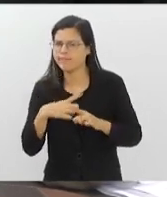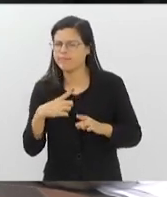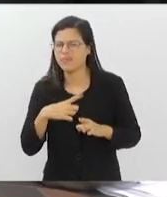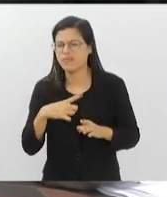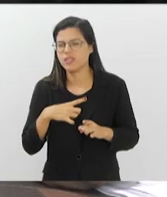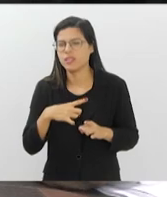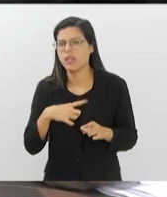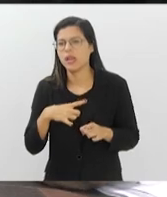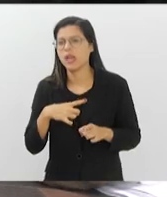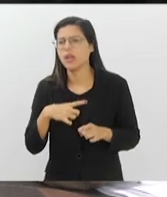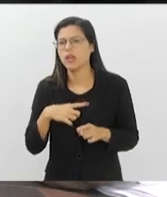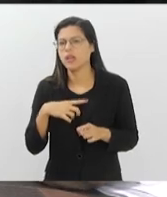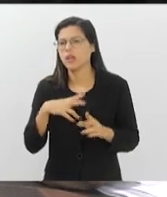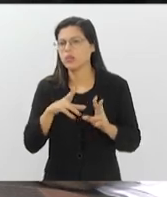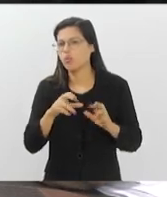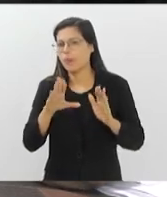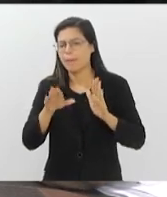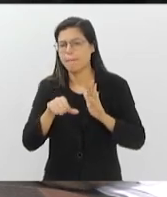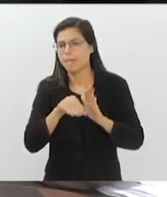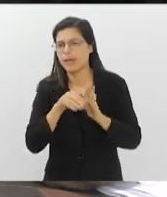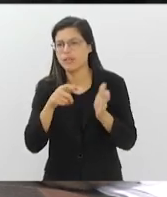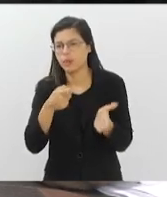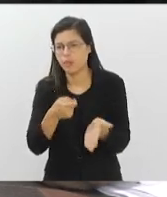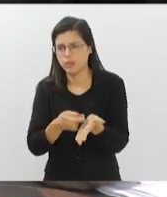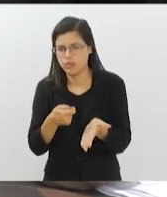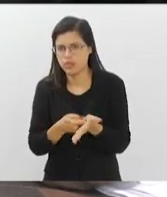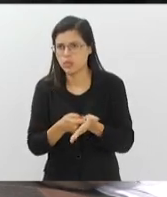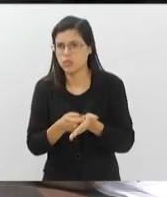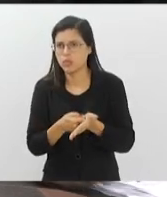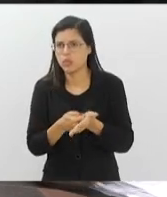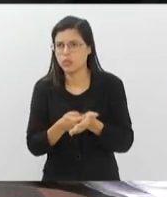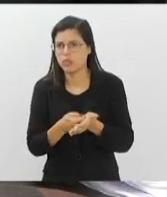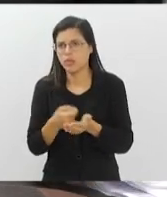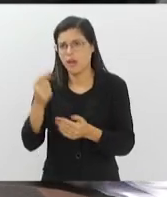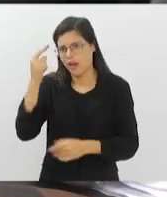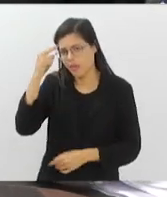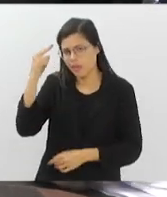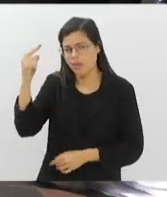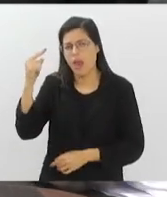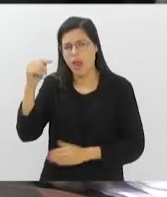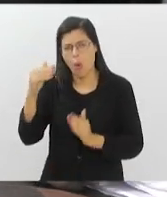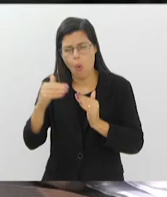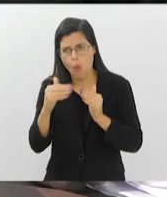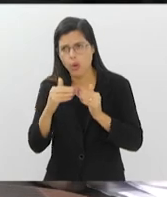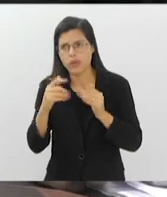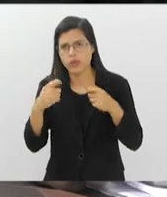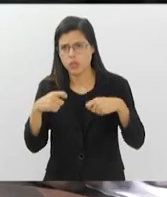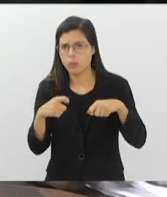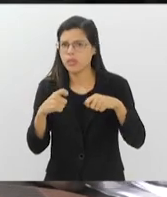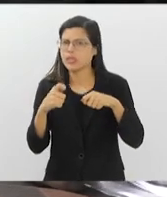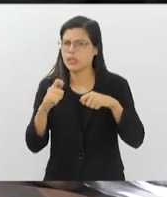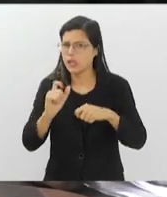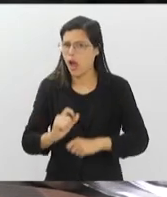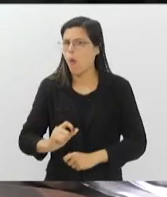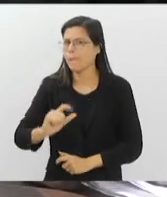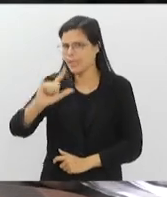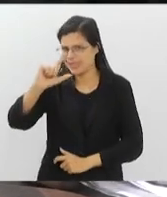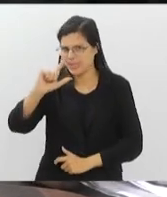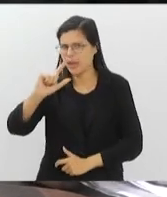pequeníssimas emendas impositivas, desde já me filiando à ideia que a gente deve aumentar um pouquinho, sim,